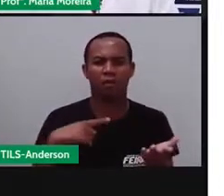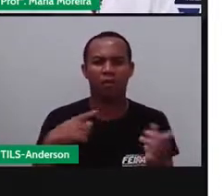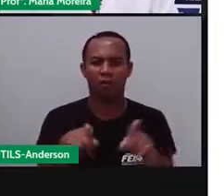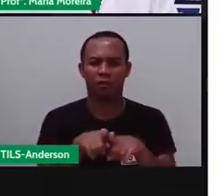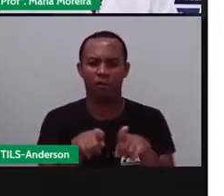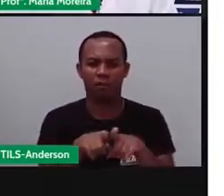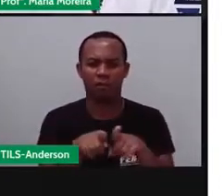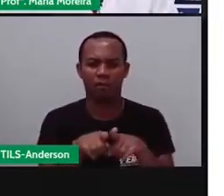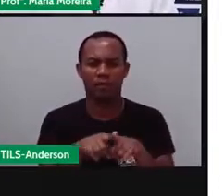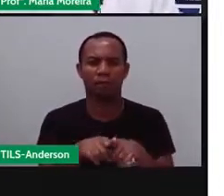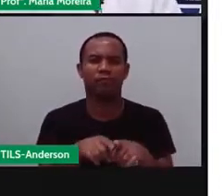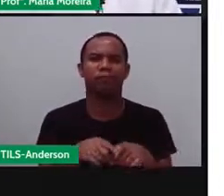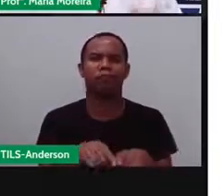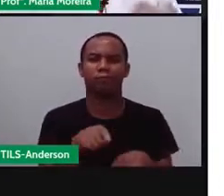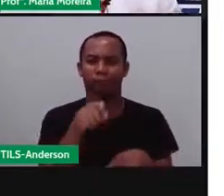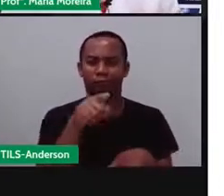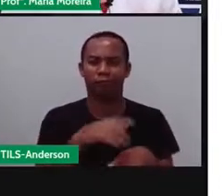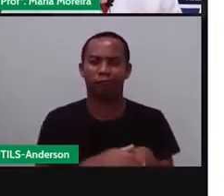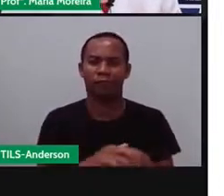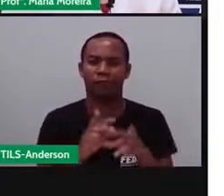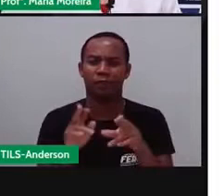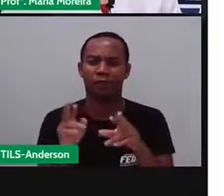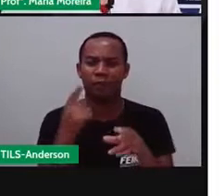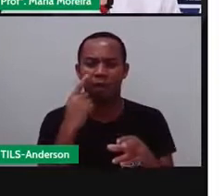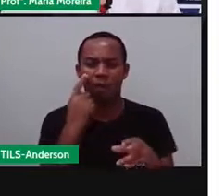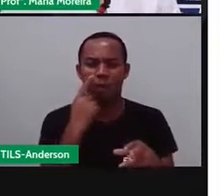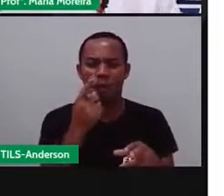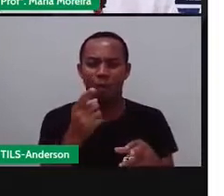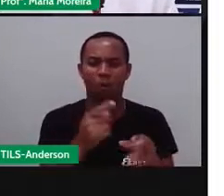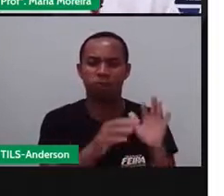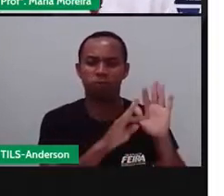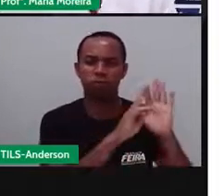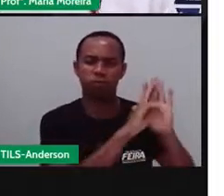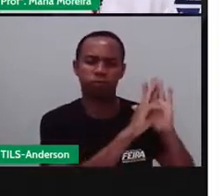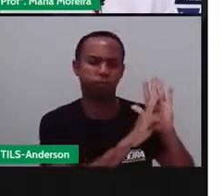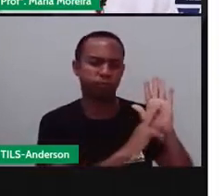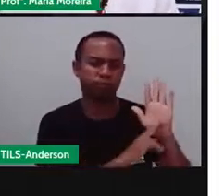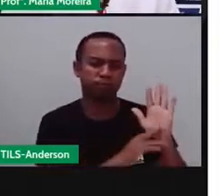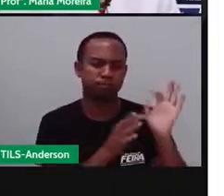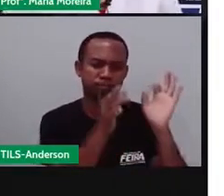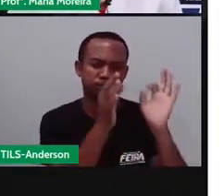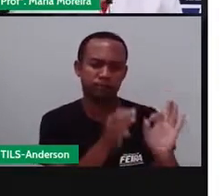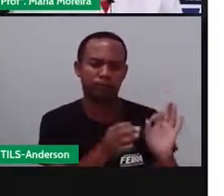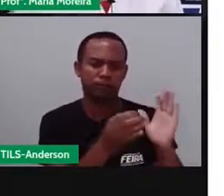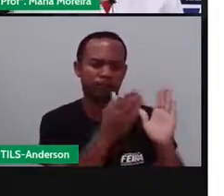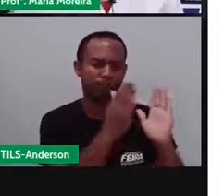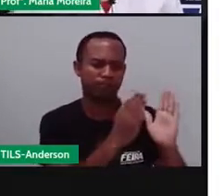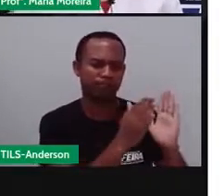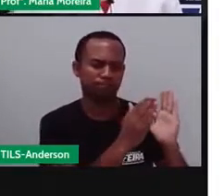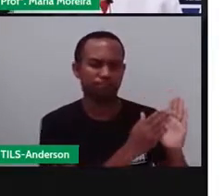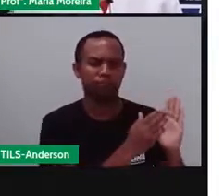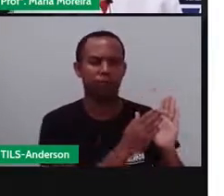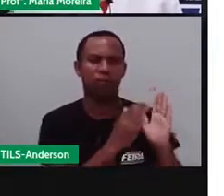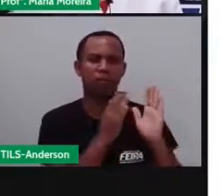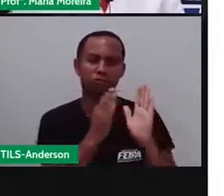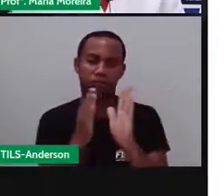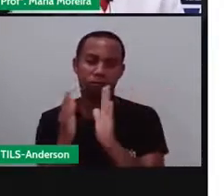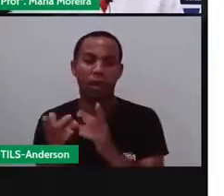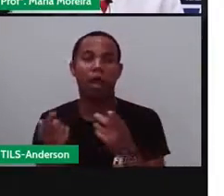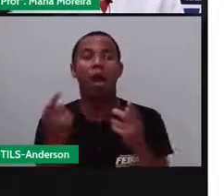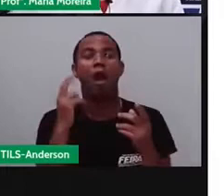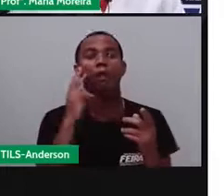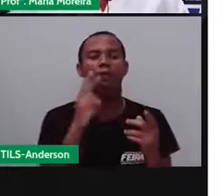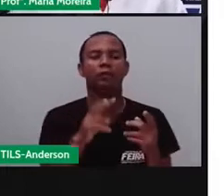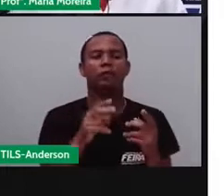mililitros, 500 ml. 250 é o quê? A metade de meio litro. O que que eu posso dizer aqui?